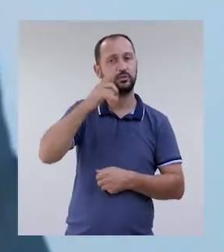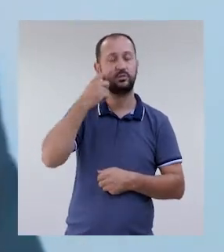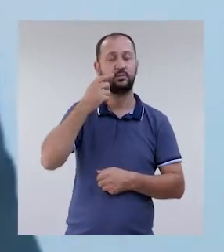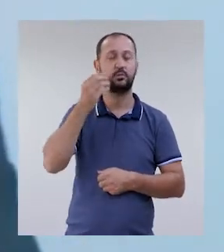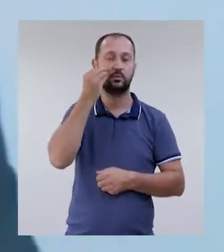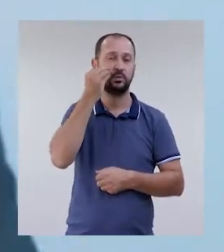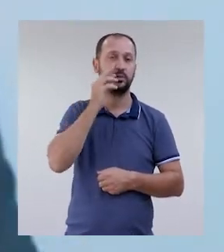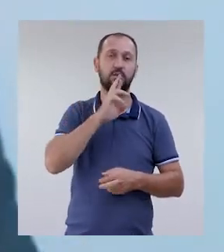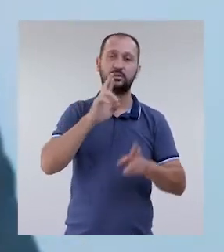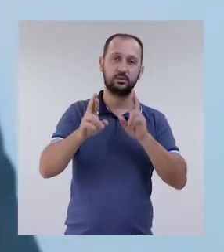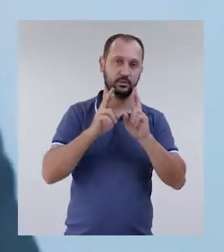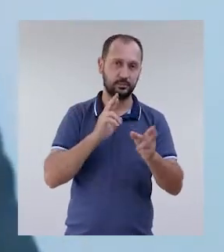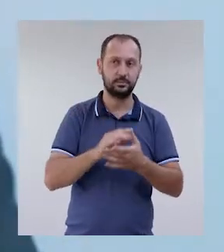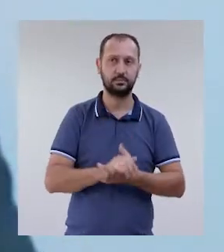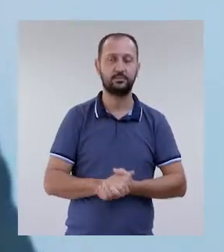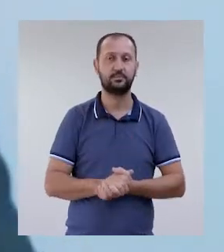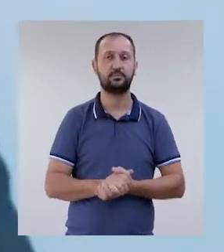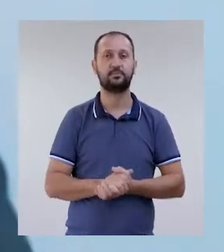dando essas respostas